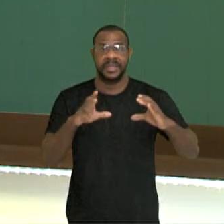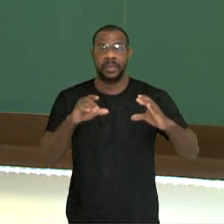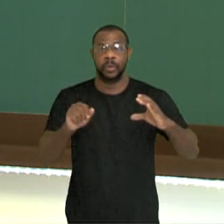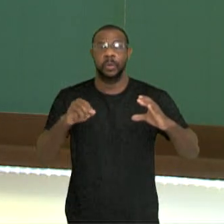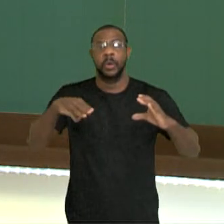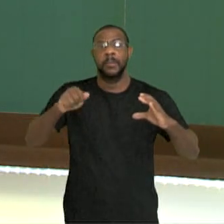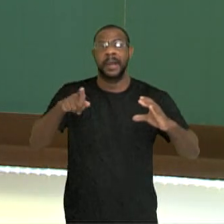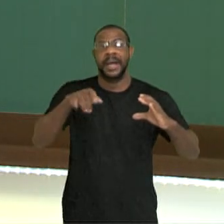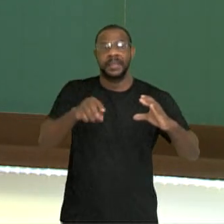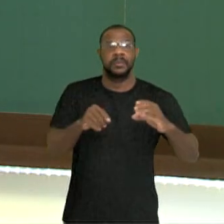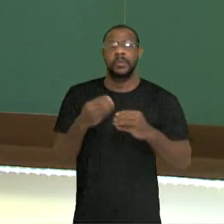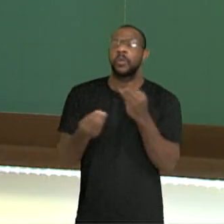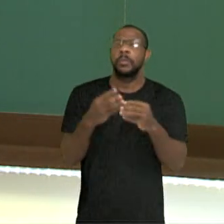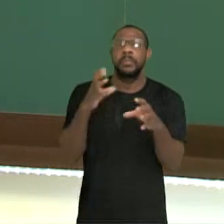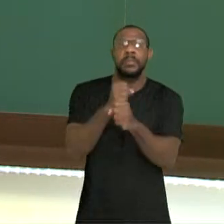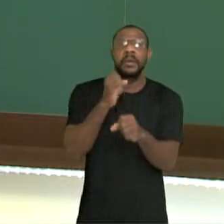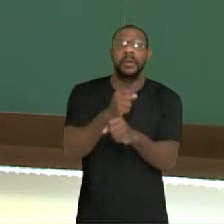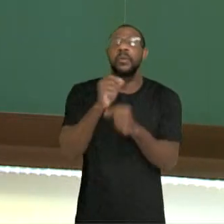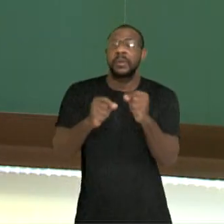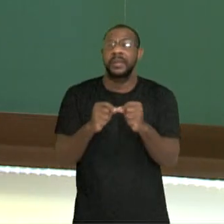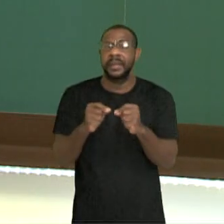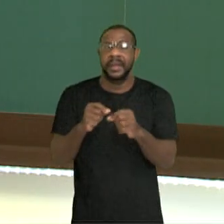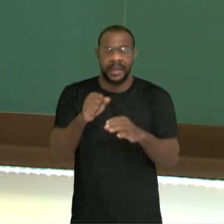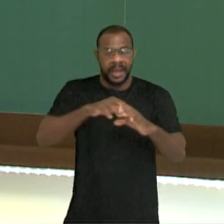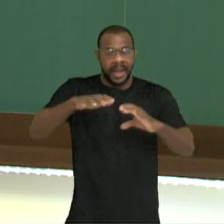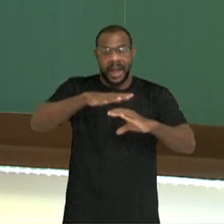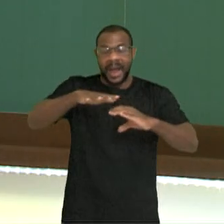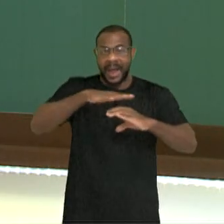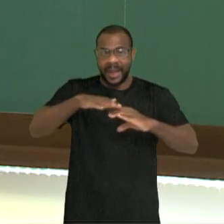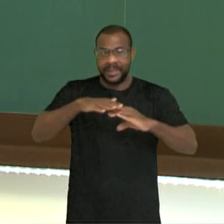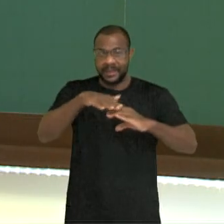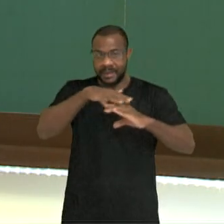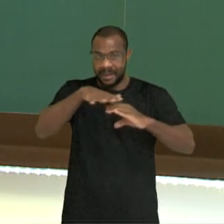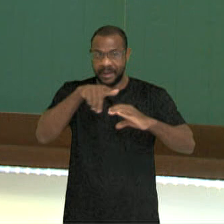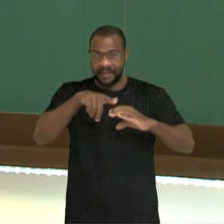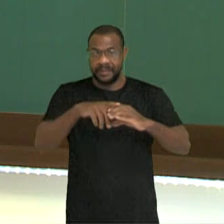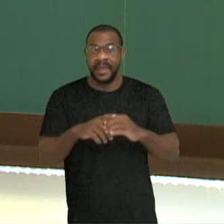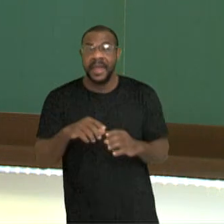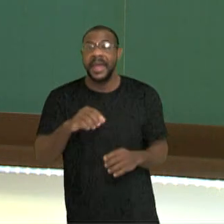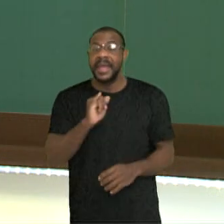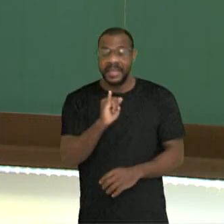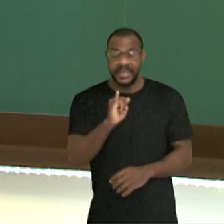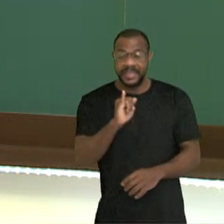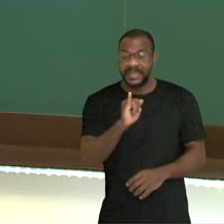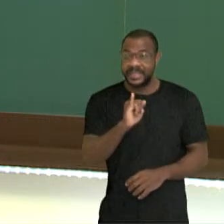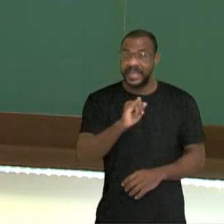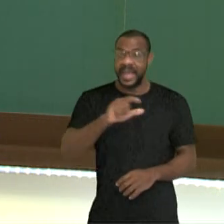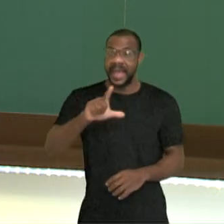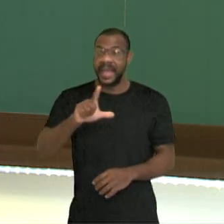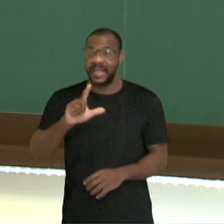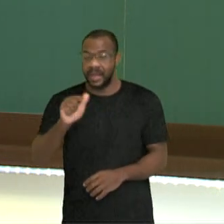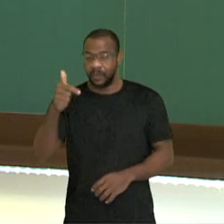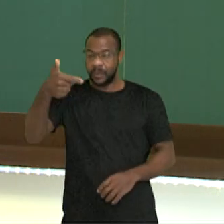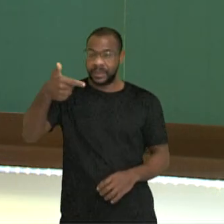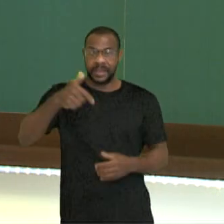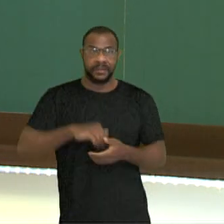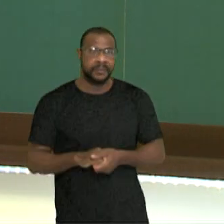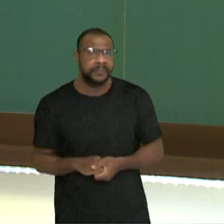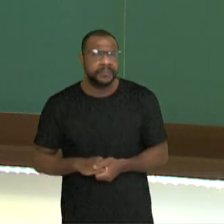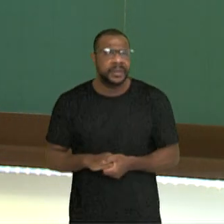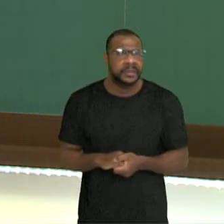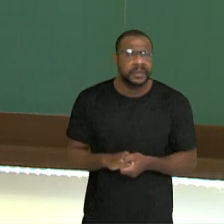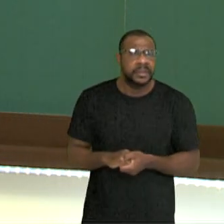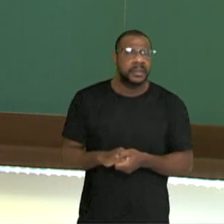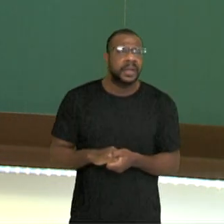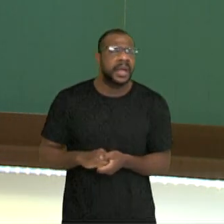um círculo mesmo? πr ao quadrado. Então vamos lá, usando exatamente essa ideia,